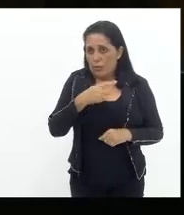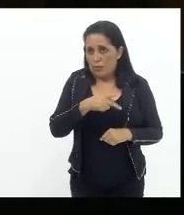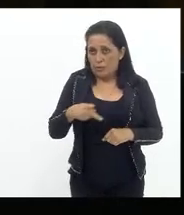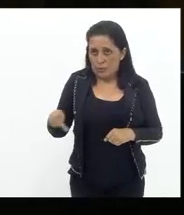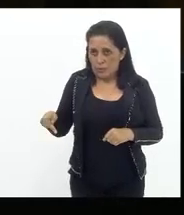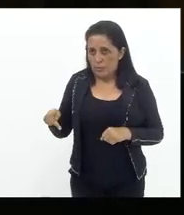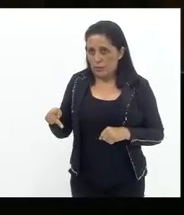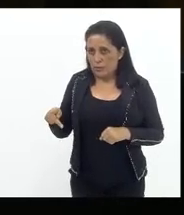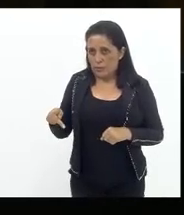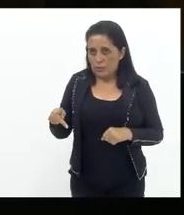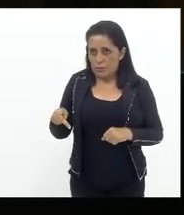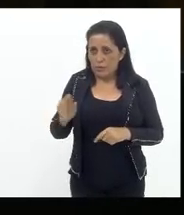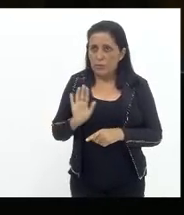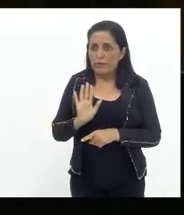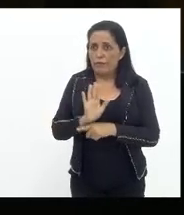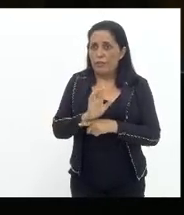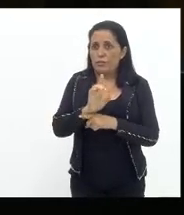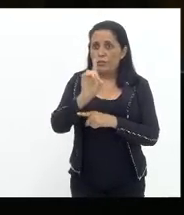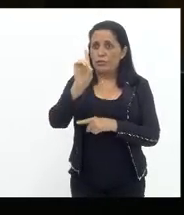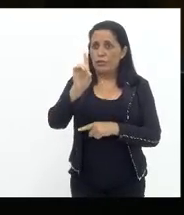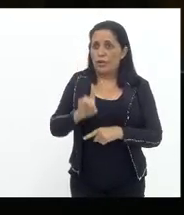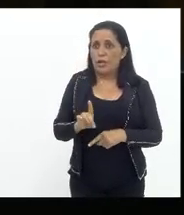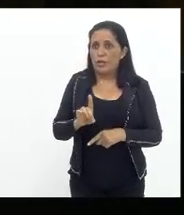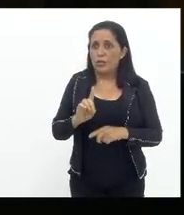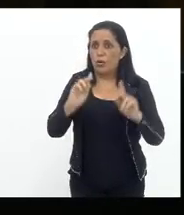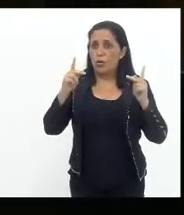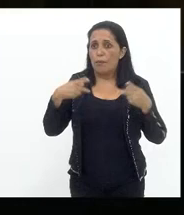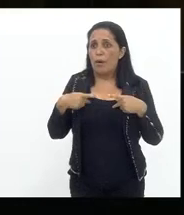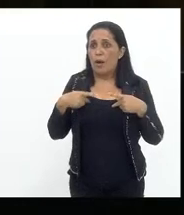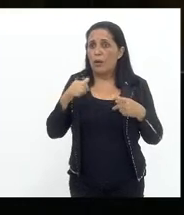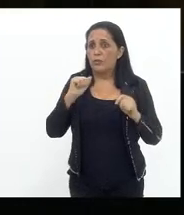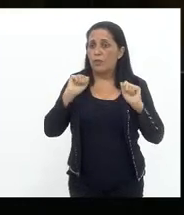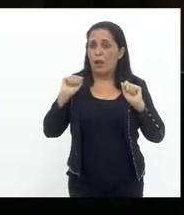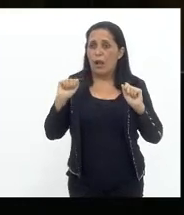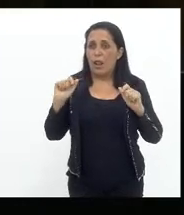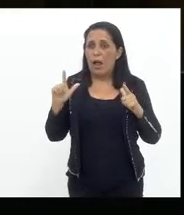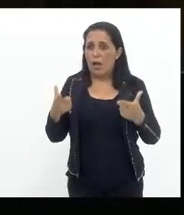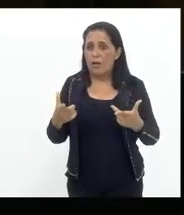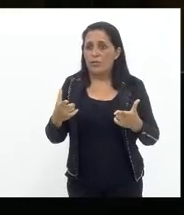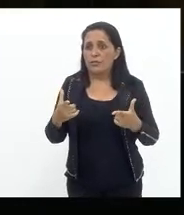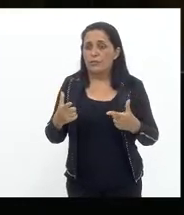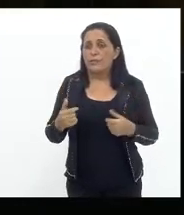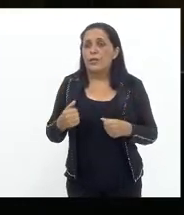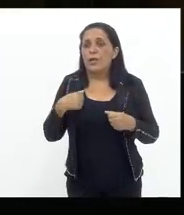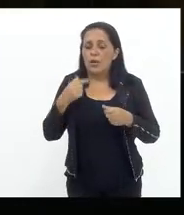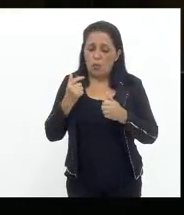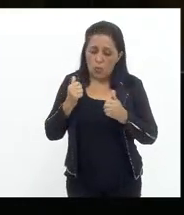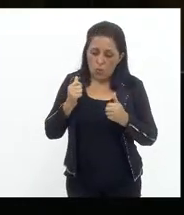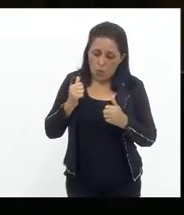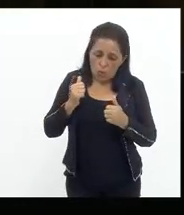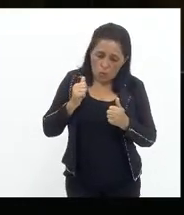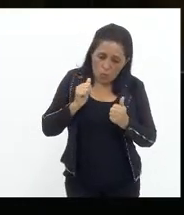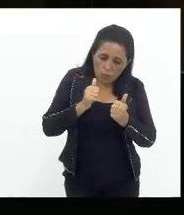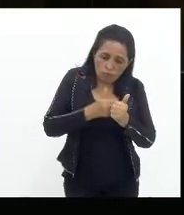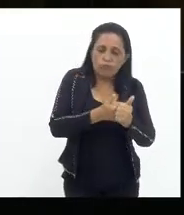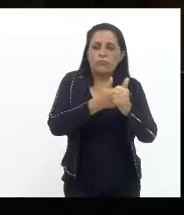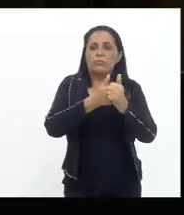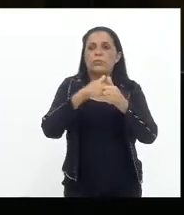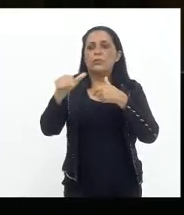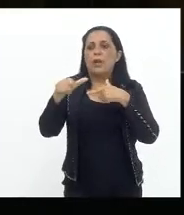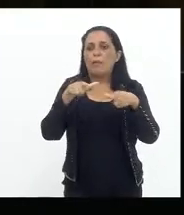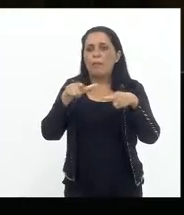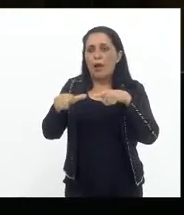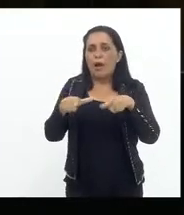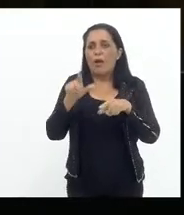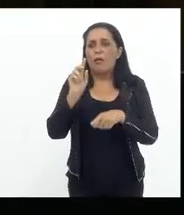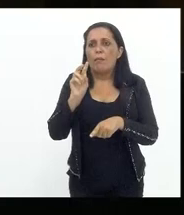da Comissão de Defesa dos Direitos Humanos da ALERJ, enquanto acompanhei, inclusive, o trabalho do mecanismo de